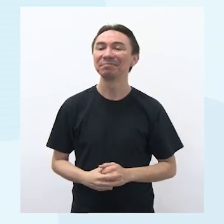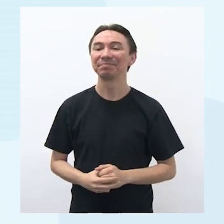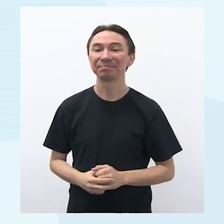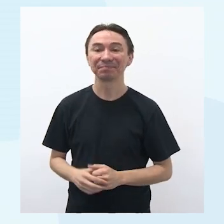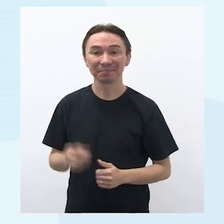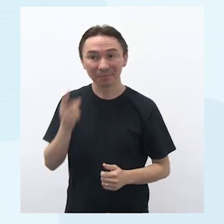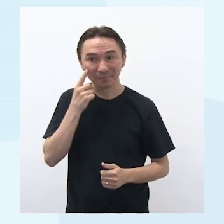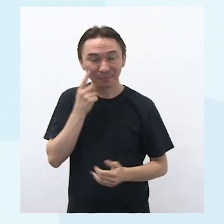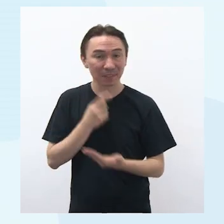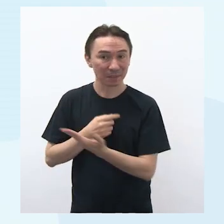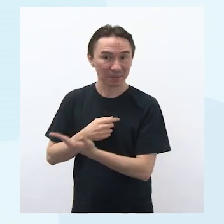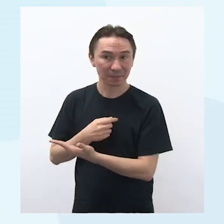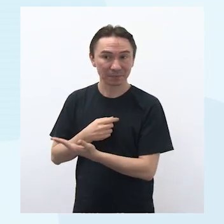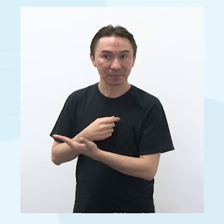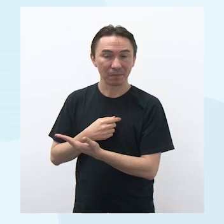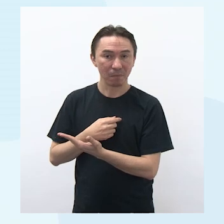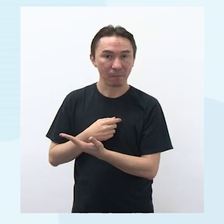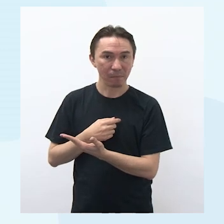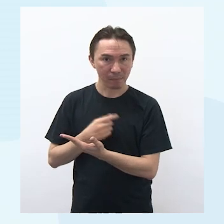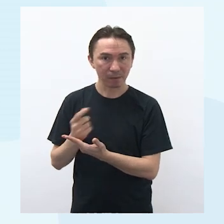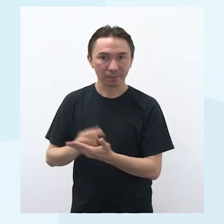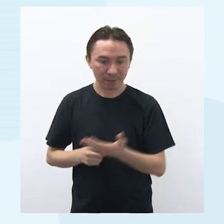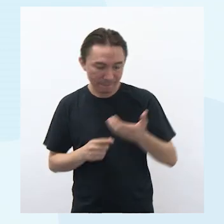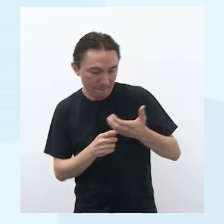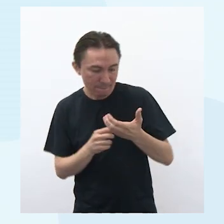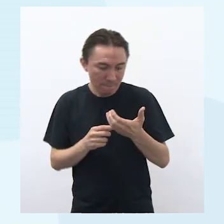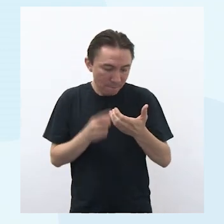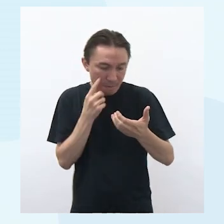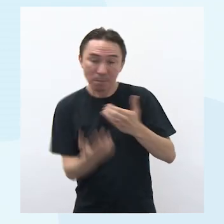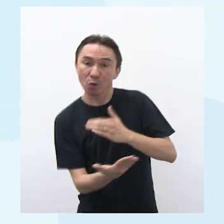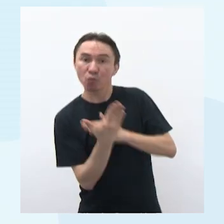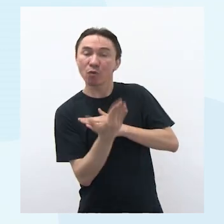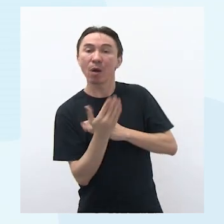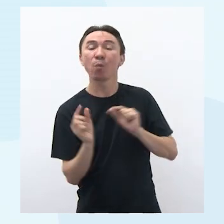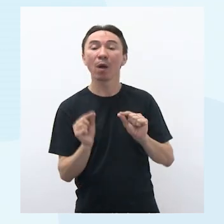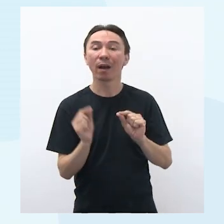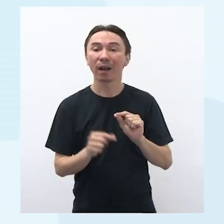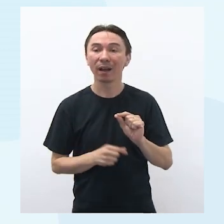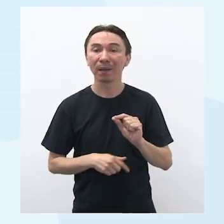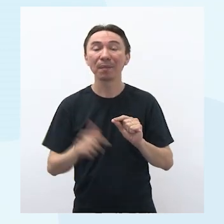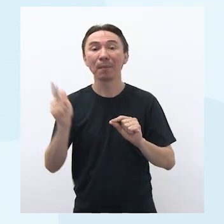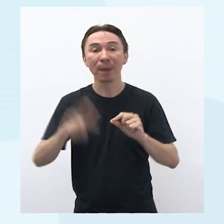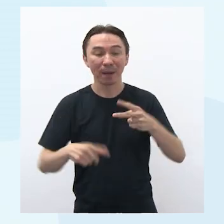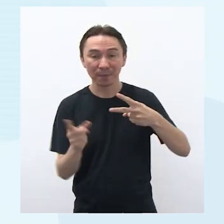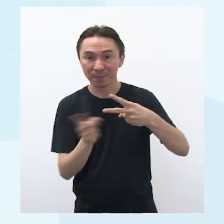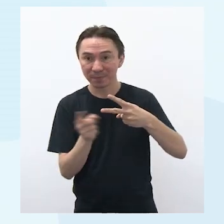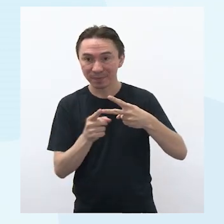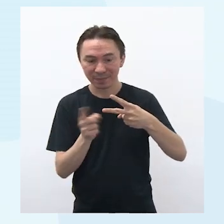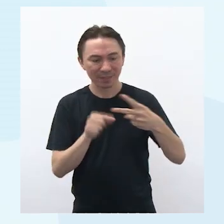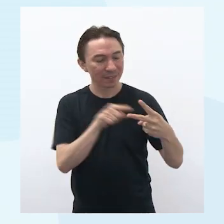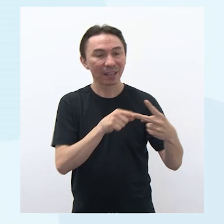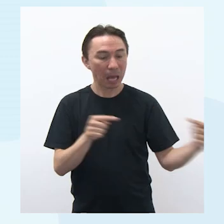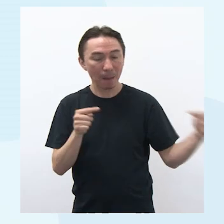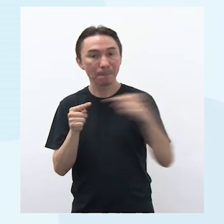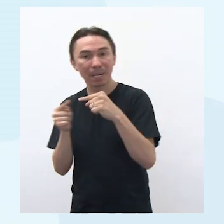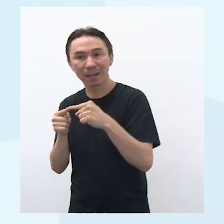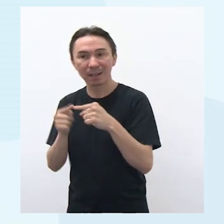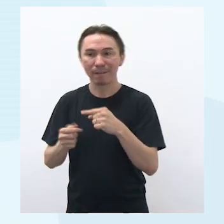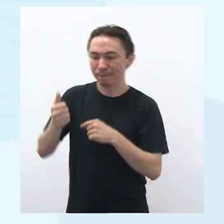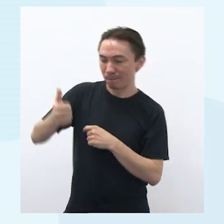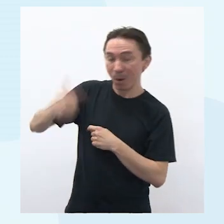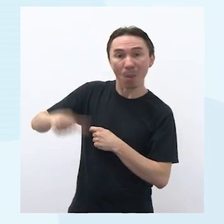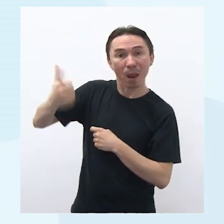que o uso desse instrumento nos permite e qual a relação com a avaliação formativa? Para